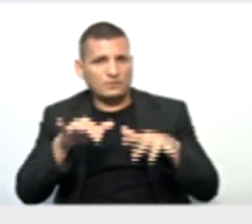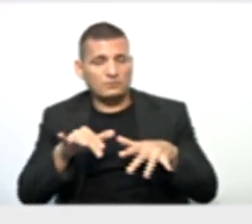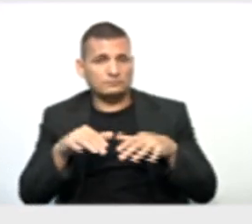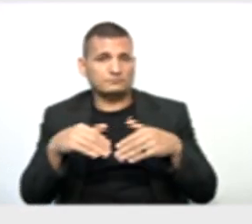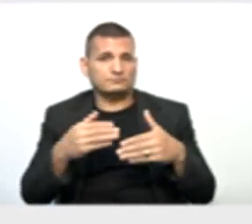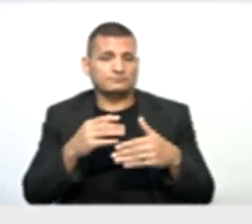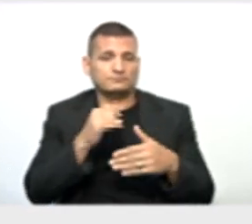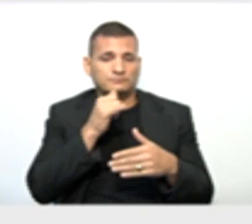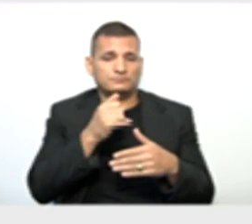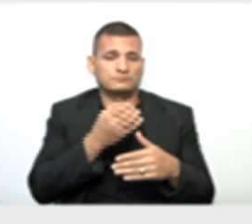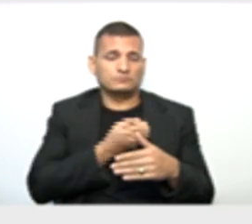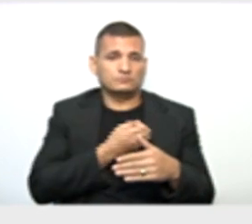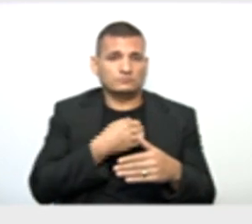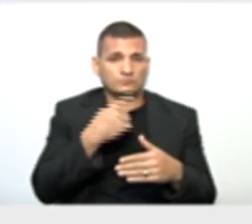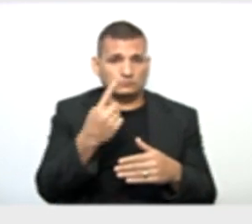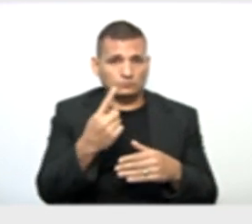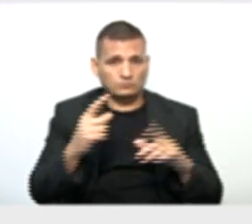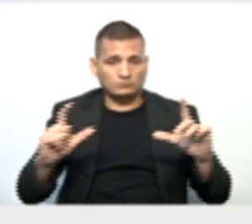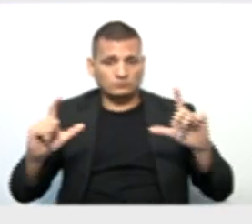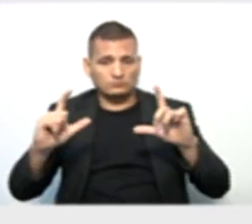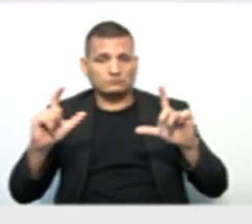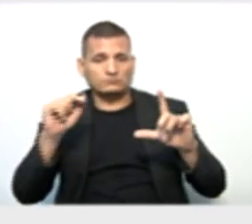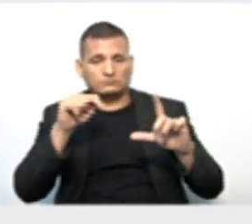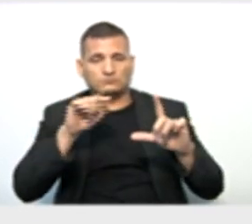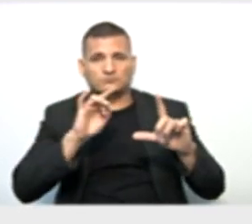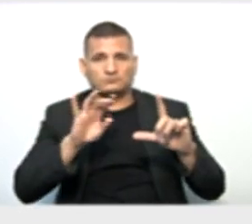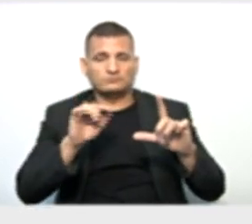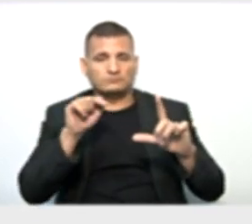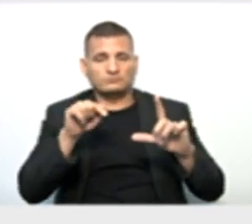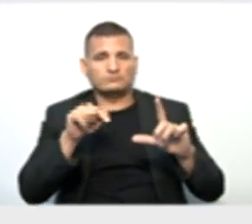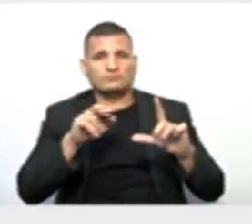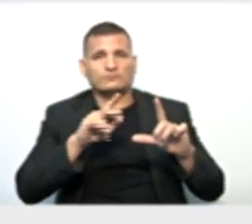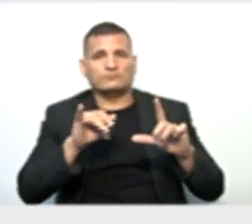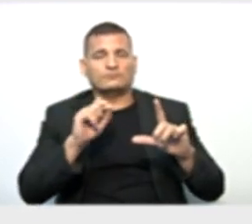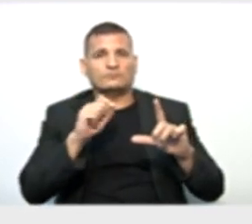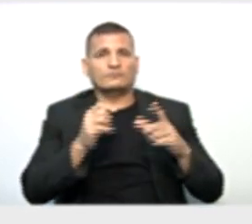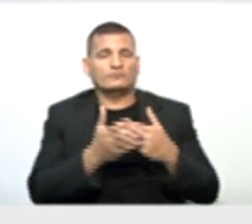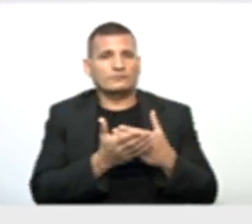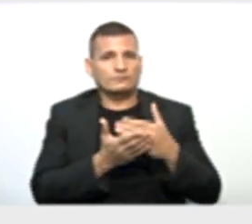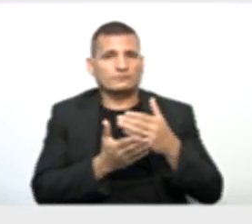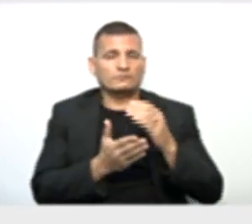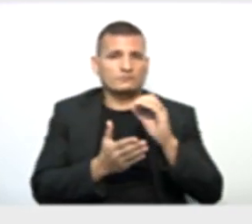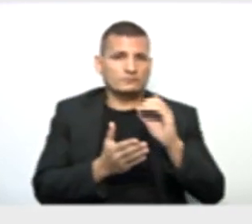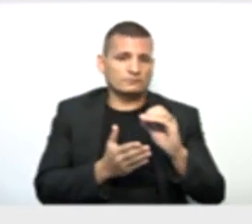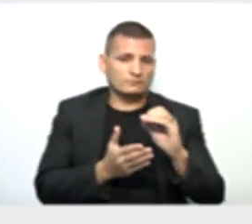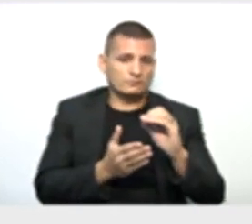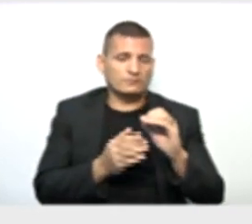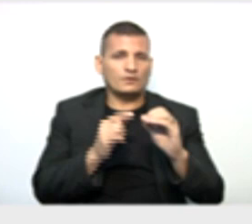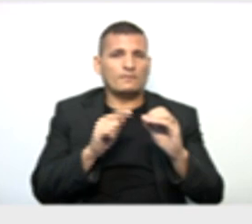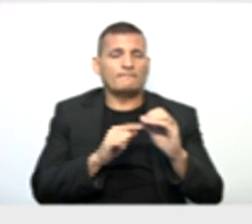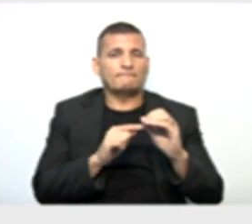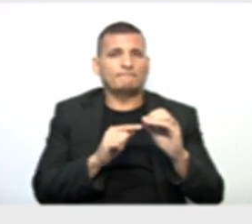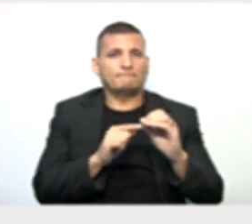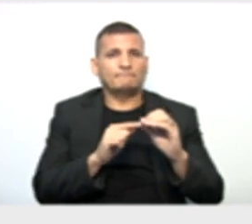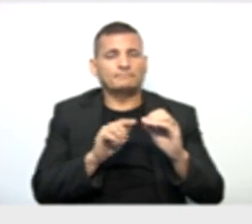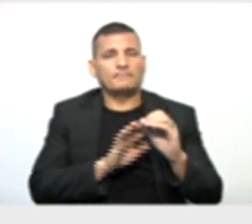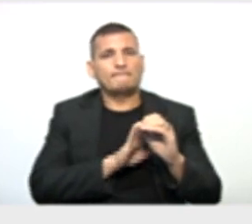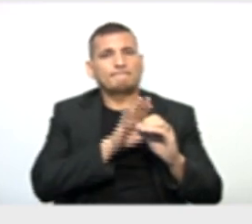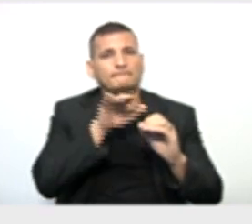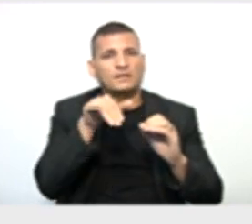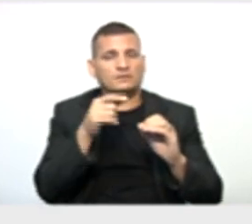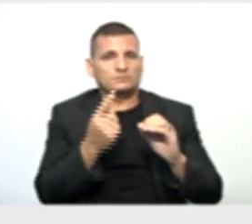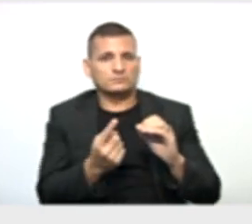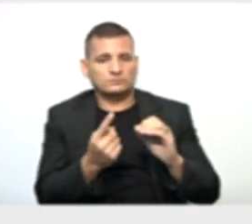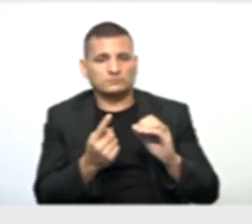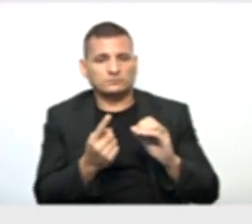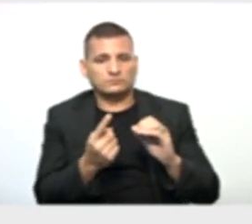número entre parênteses, quando eu estou utilizando o range, ele vai assumir que eu estou iniciando em 0, que o meu passo é 1 e que